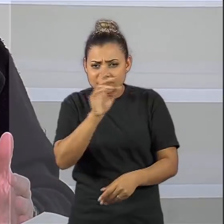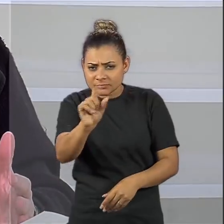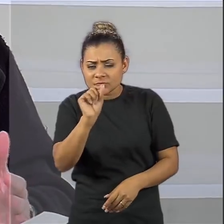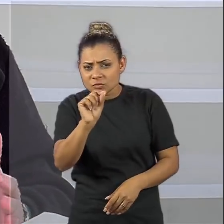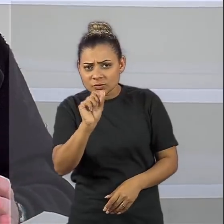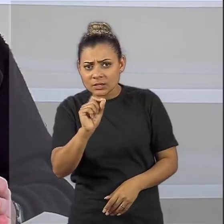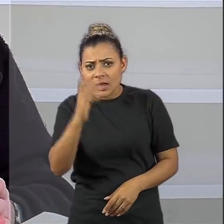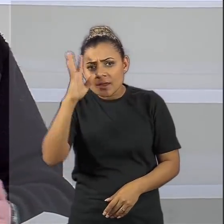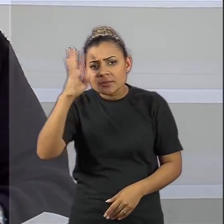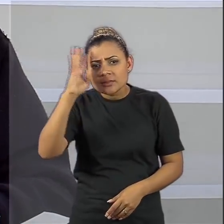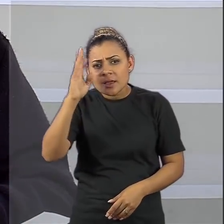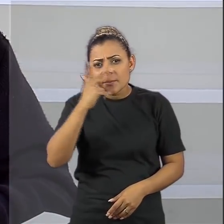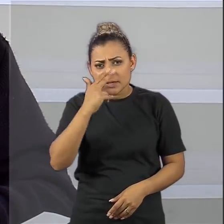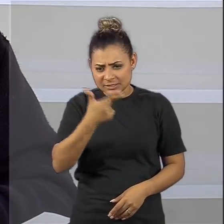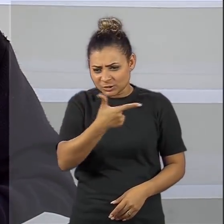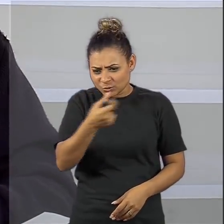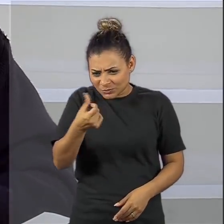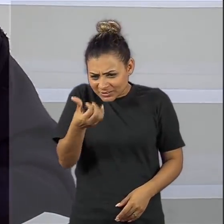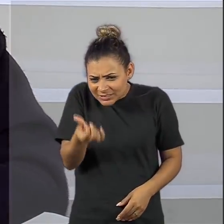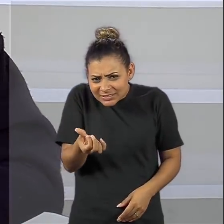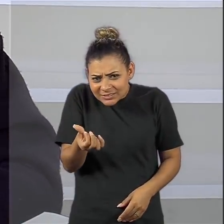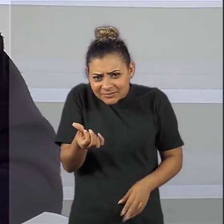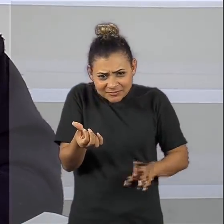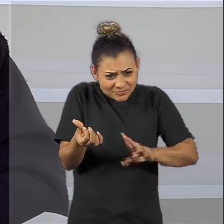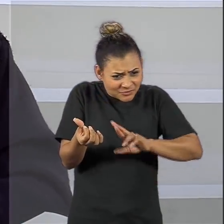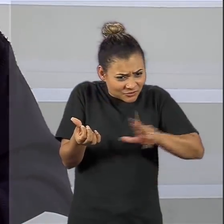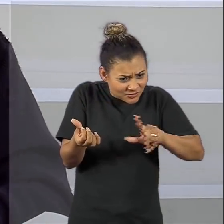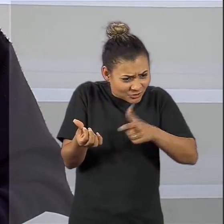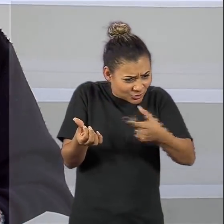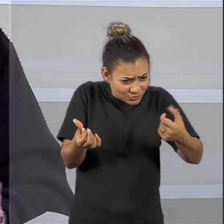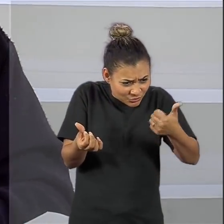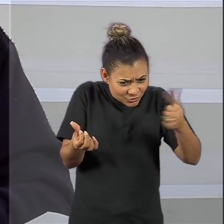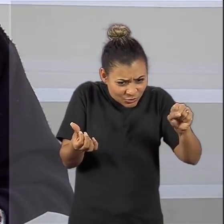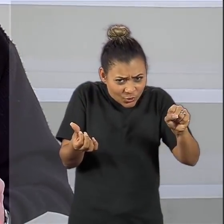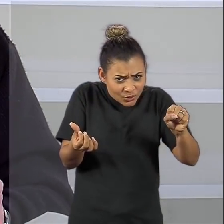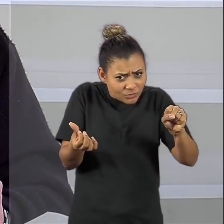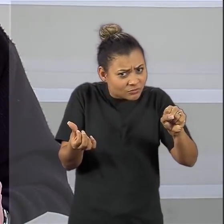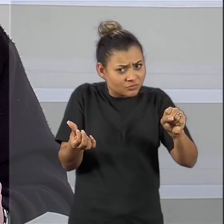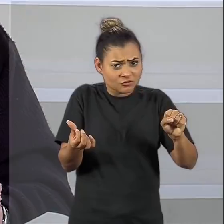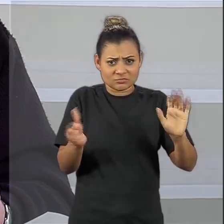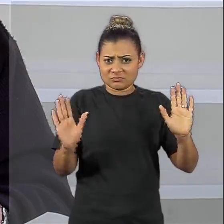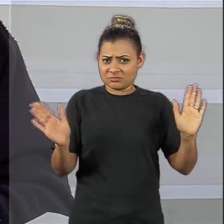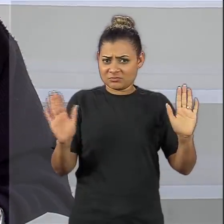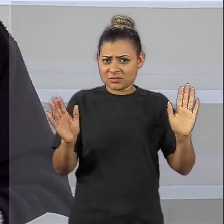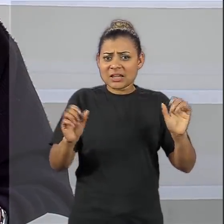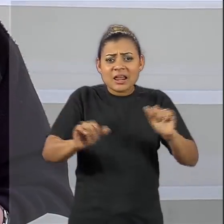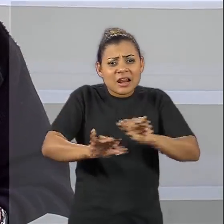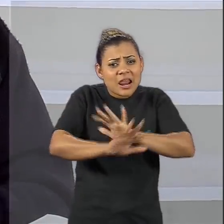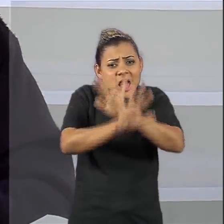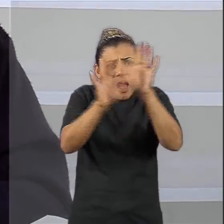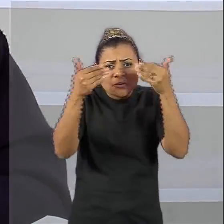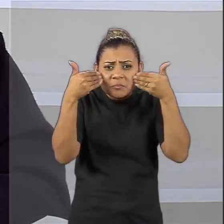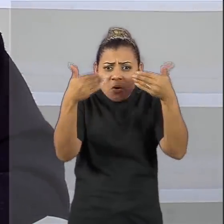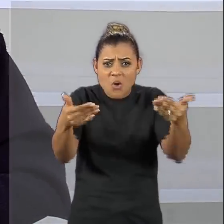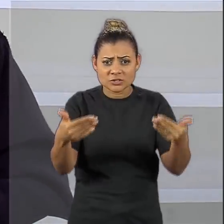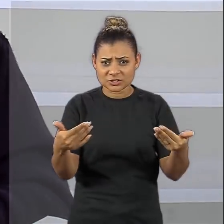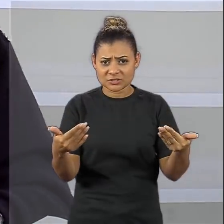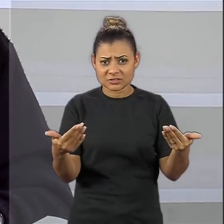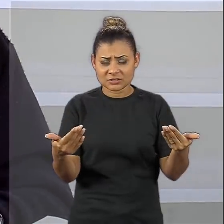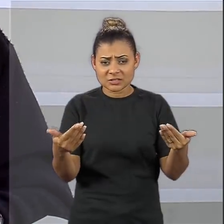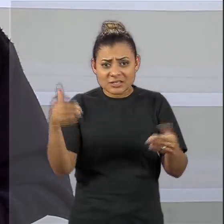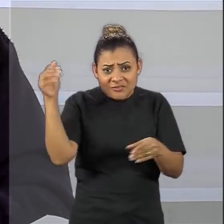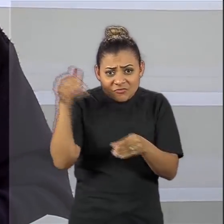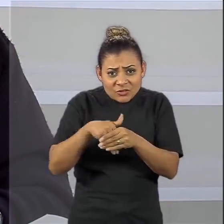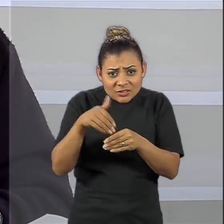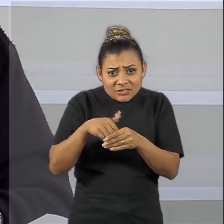ideia de que 2016 é diferente de 2018, eu acho absolutamente claro isso. E se a eleição presidencial fosse